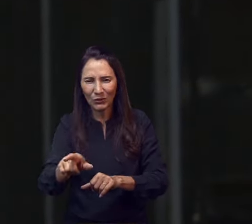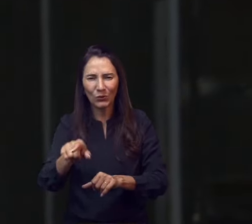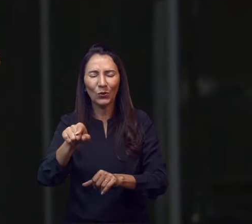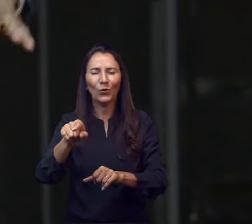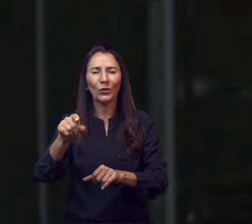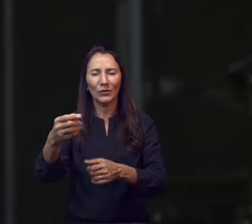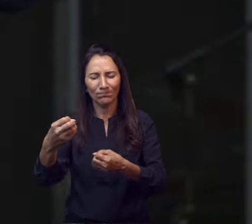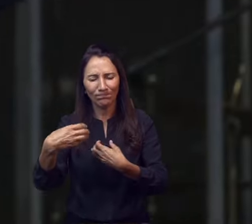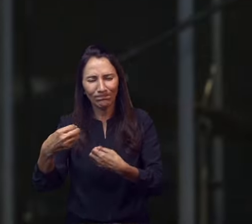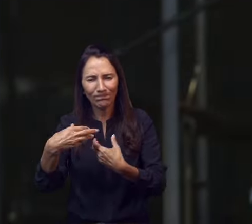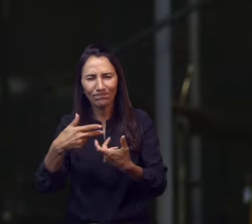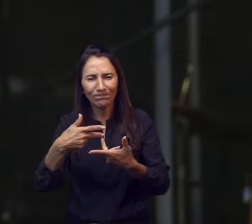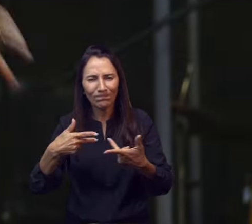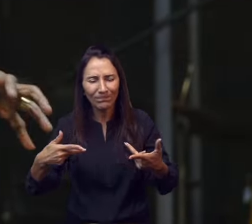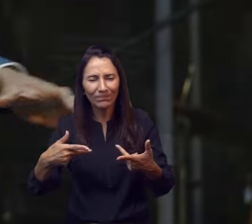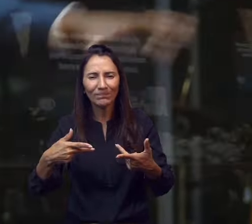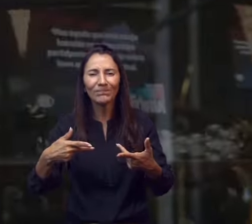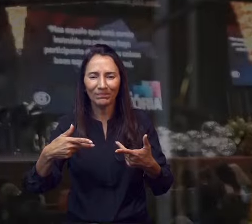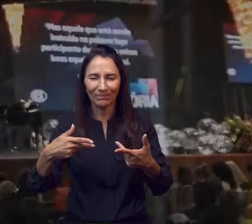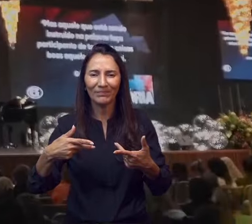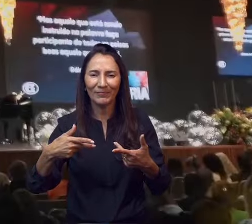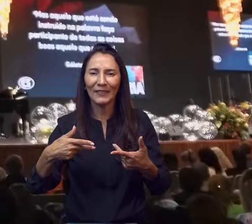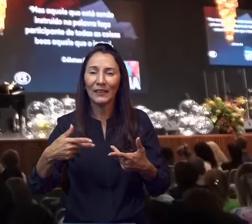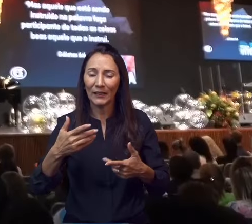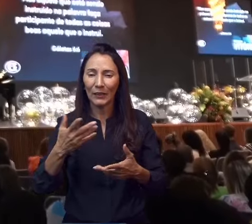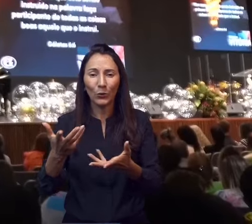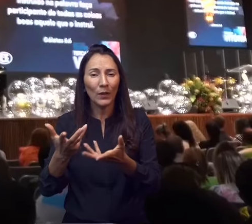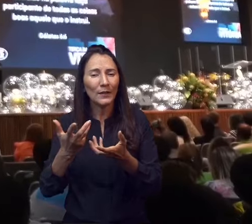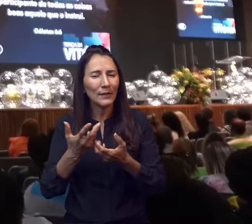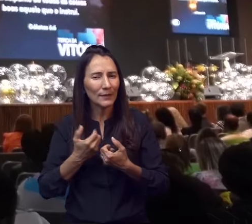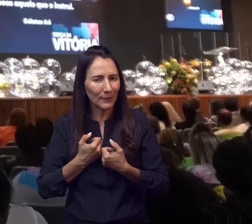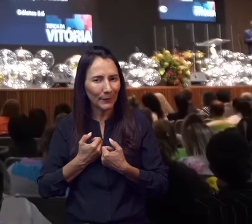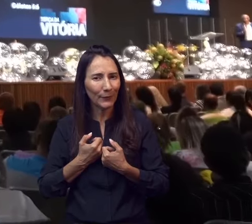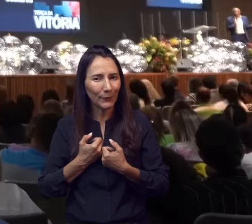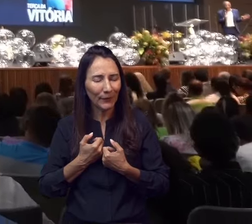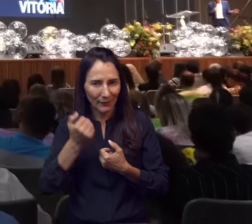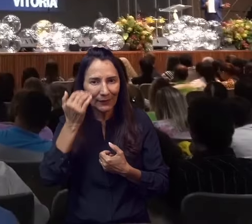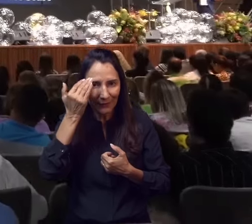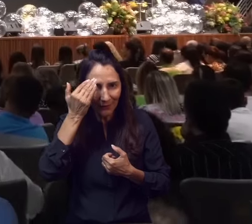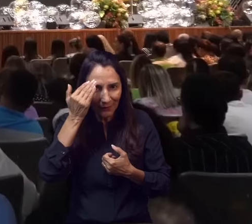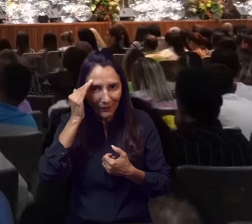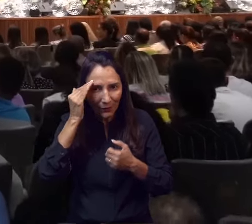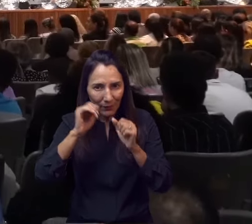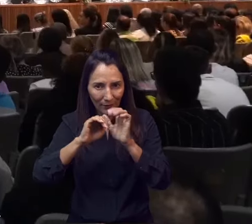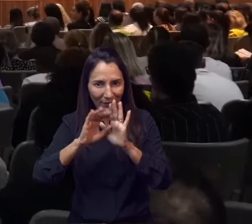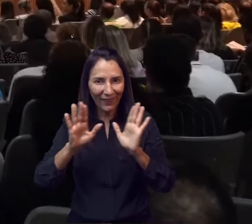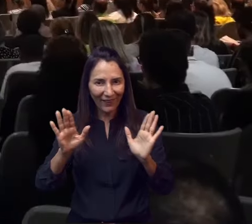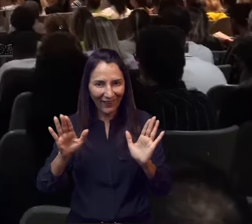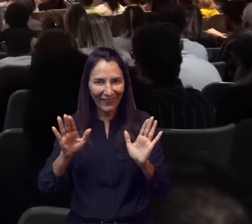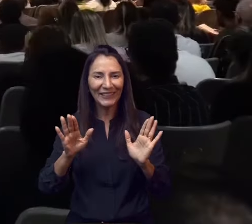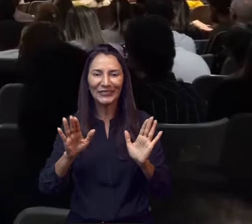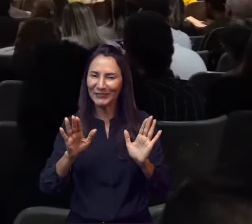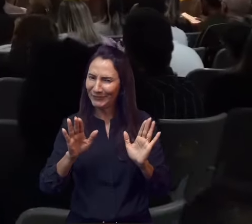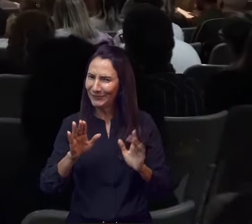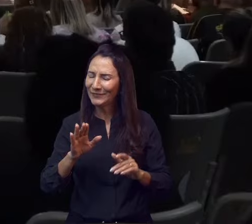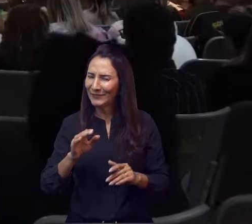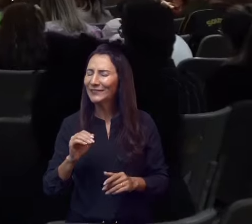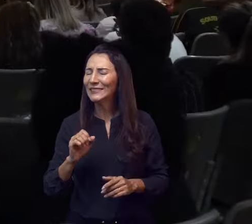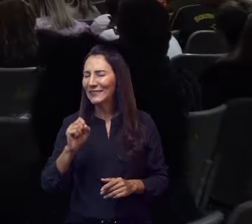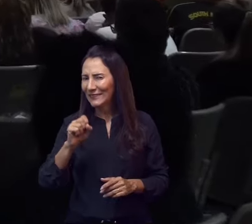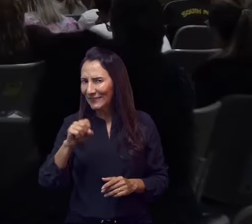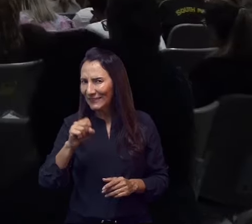tem chegado até você alguém entendeu diga amém todos nós entendemos